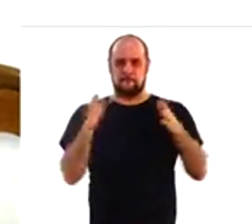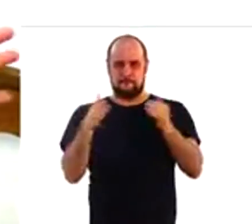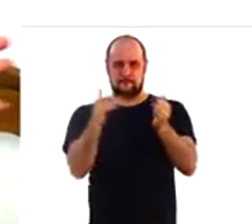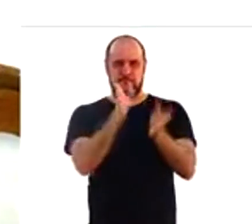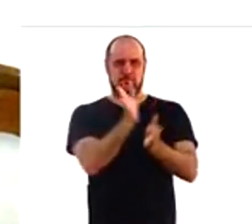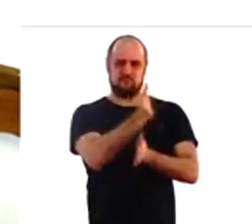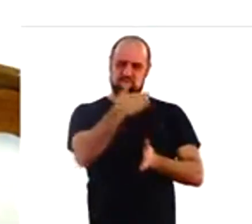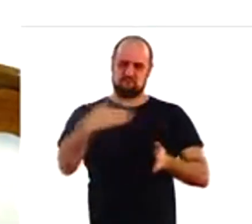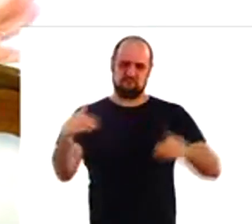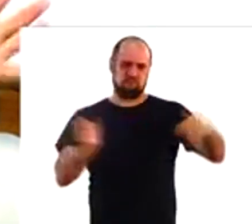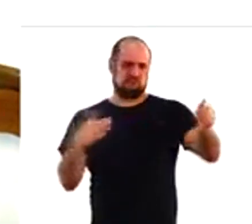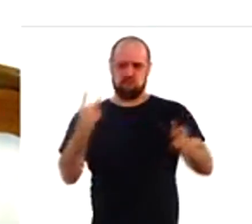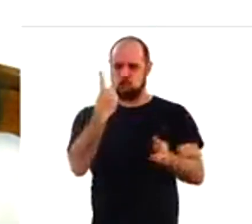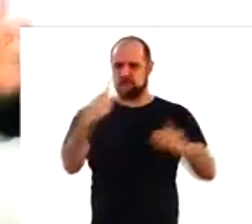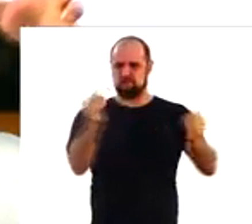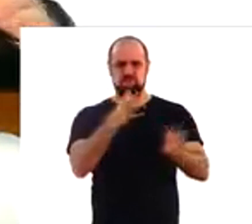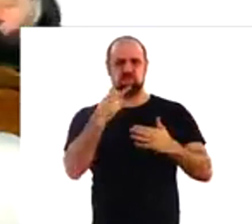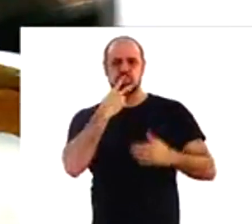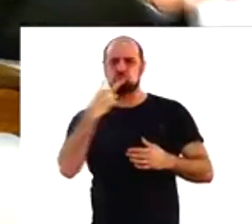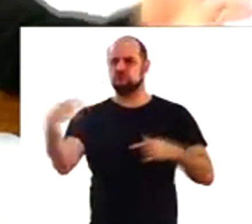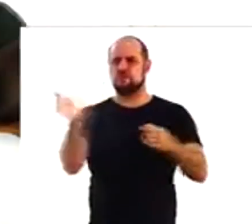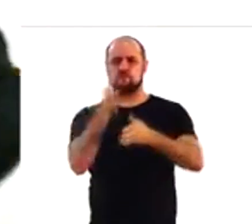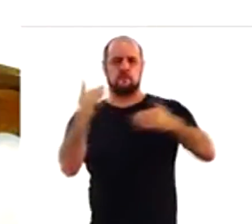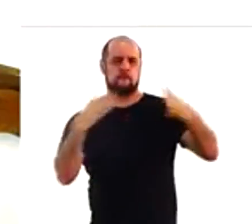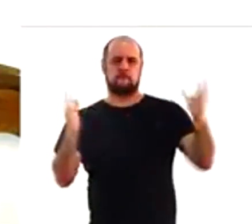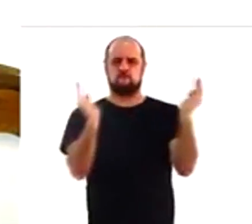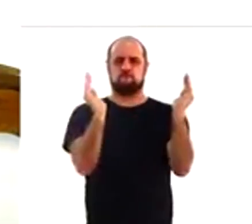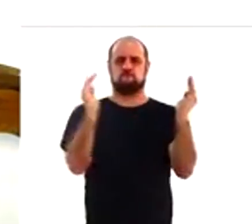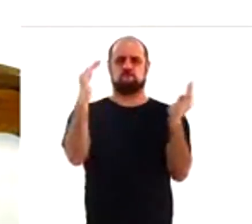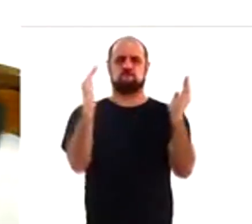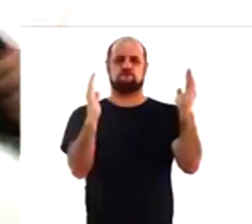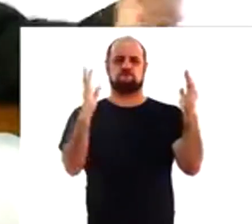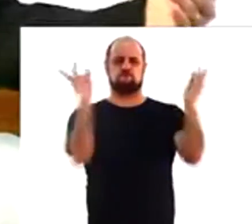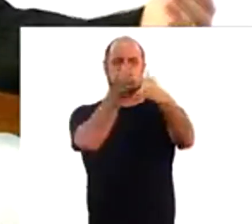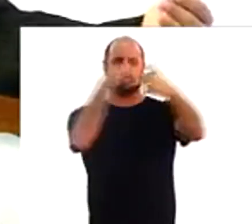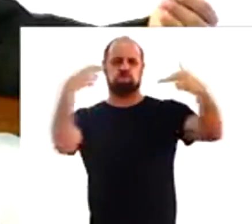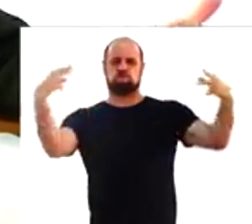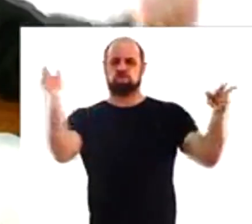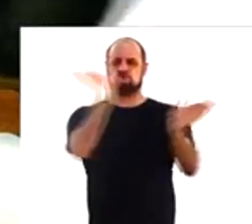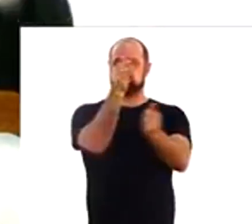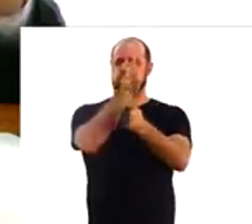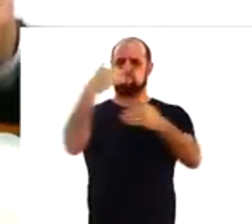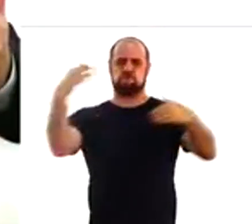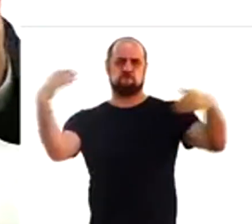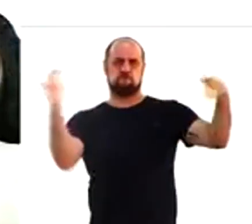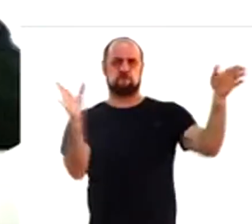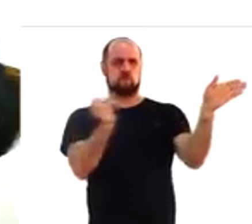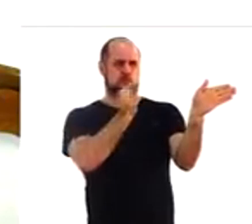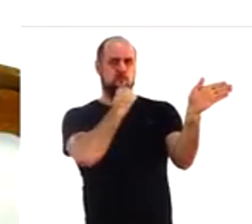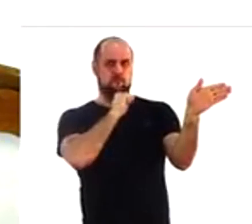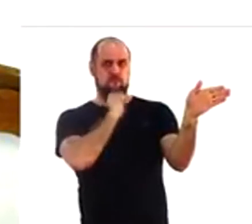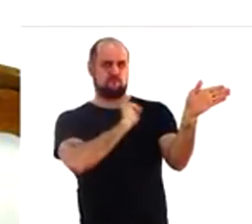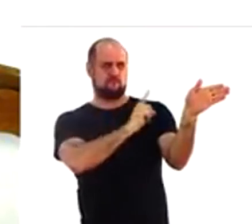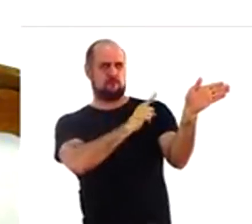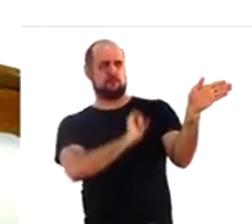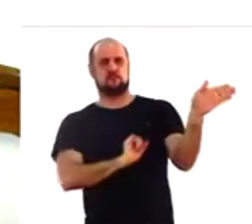nadando felizes, coloridos, dentro de um aquário bem grande. E então, um peixe mais velho os